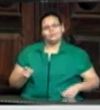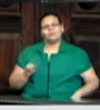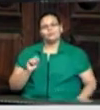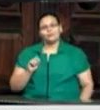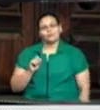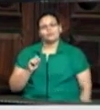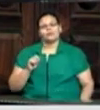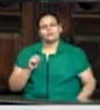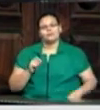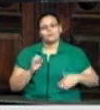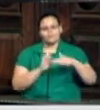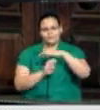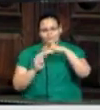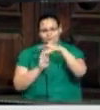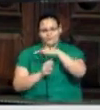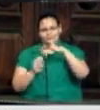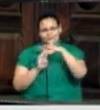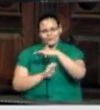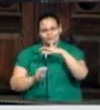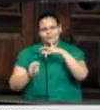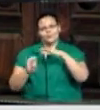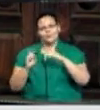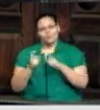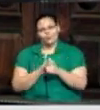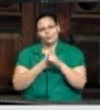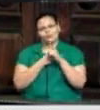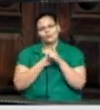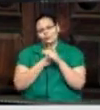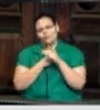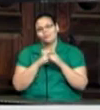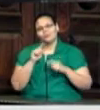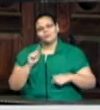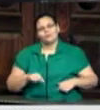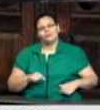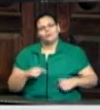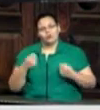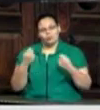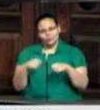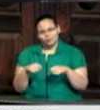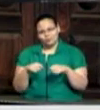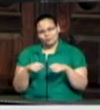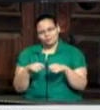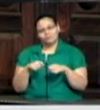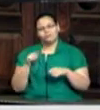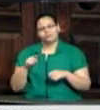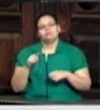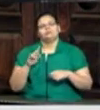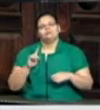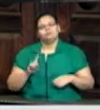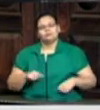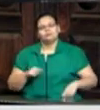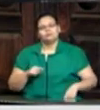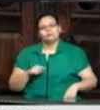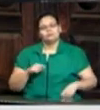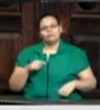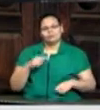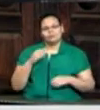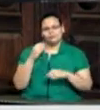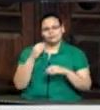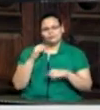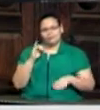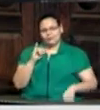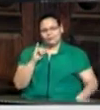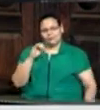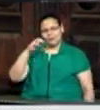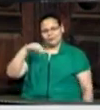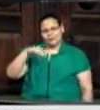que suspenda a efetividade, a possibilidade da manutenção do e-mail, e o e-mail